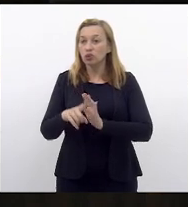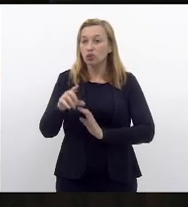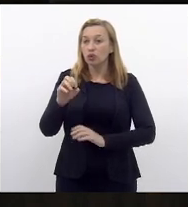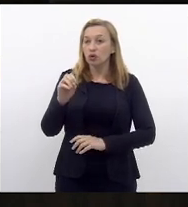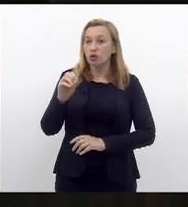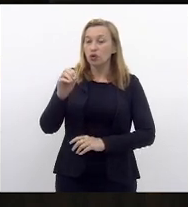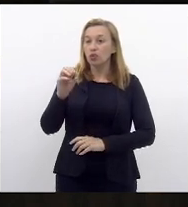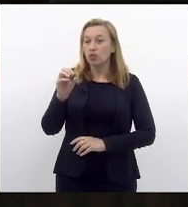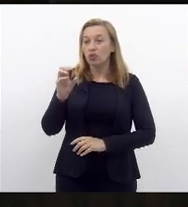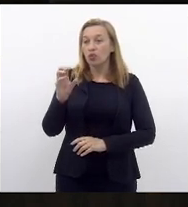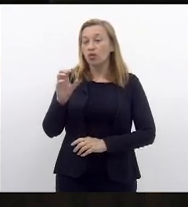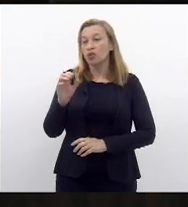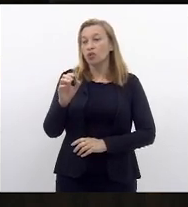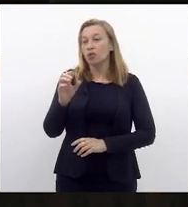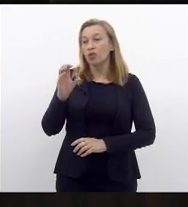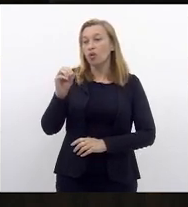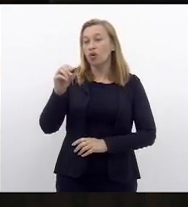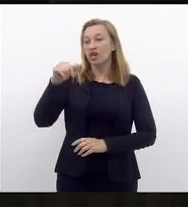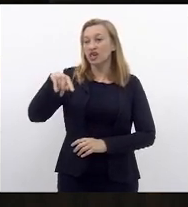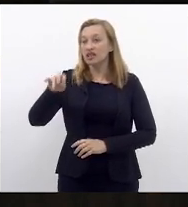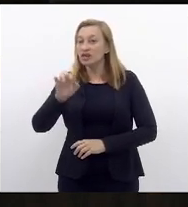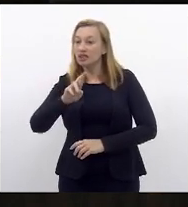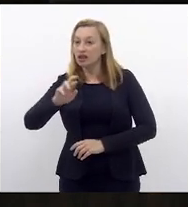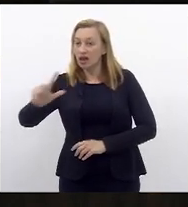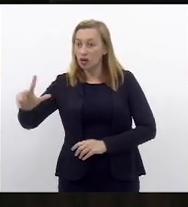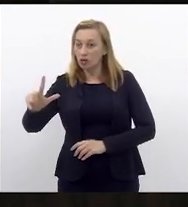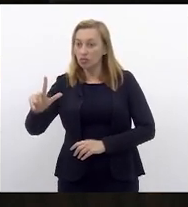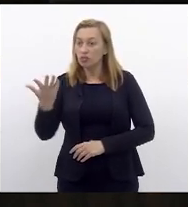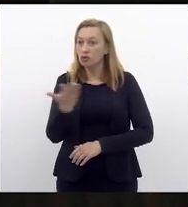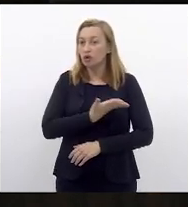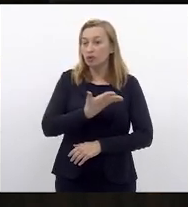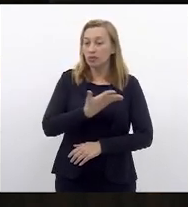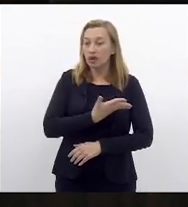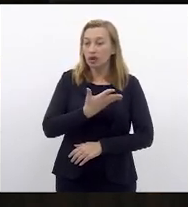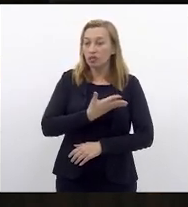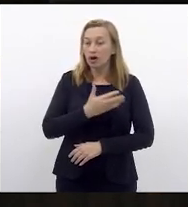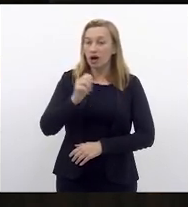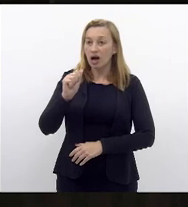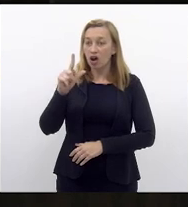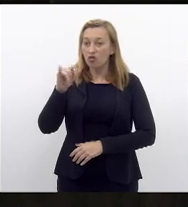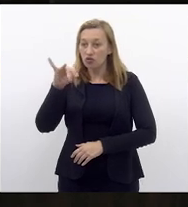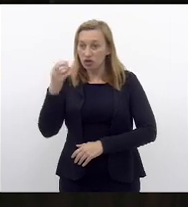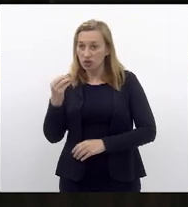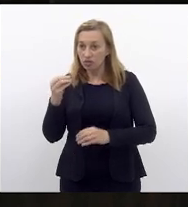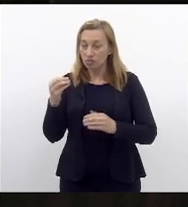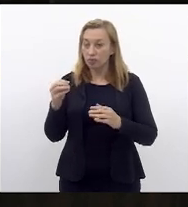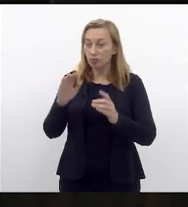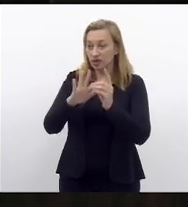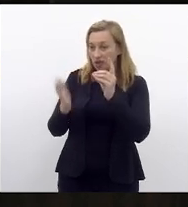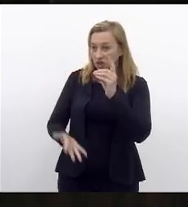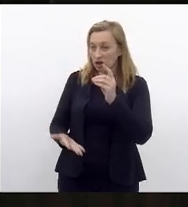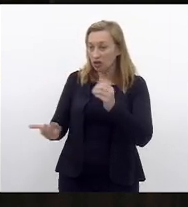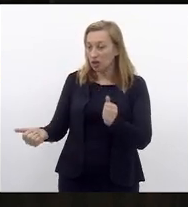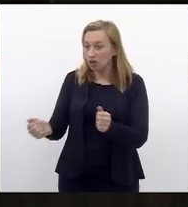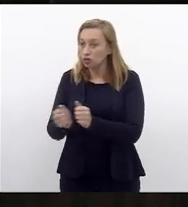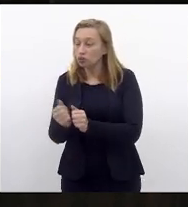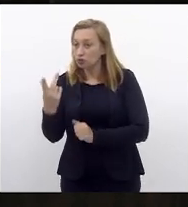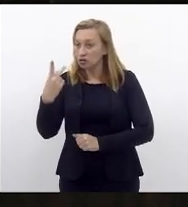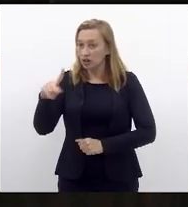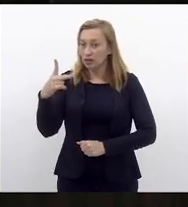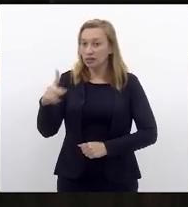vai homenagear o nosso amigo Alvinho, e me convidou para estar junto dele na